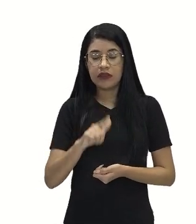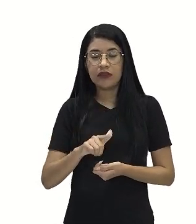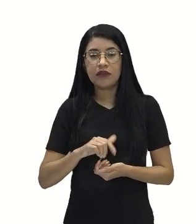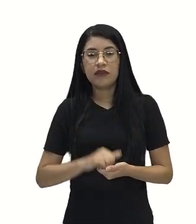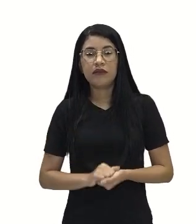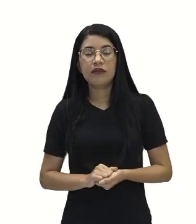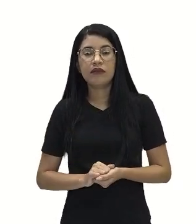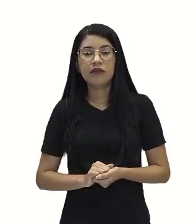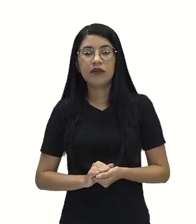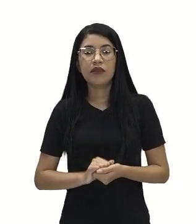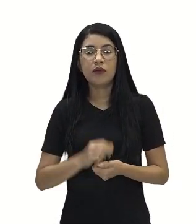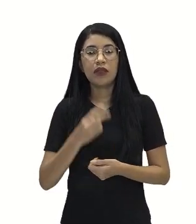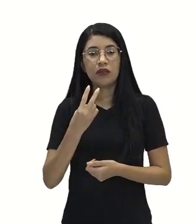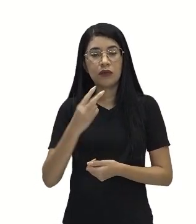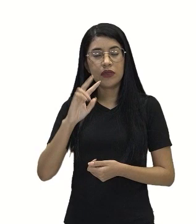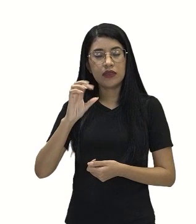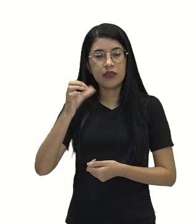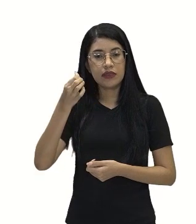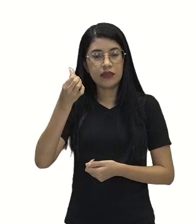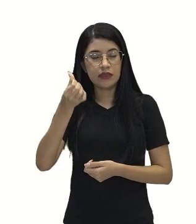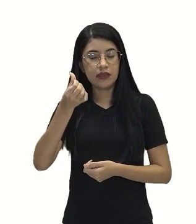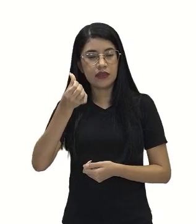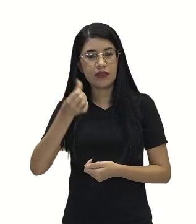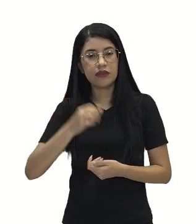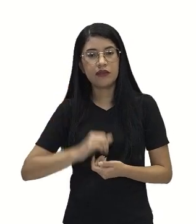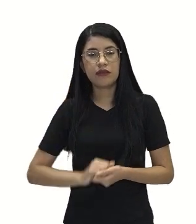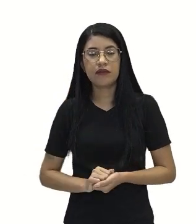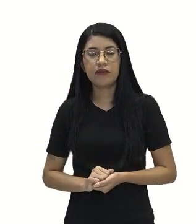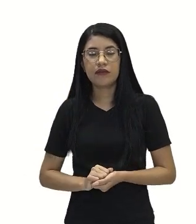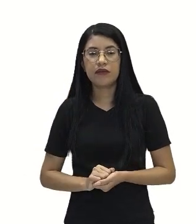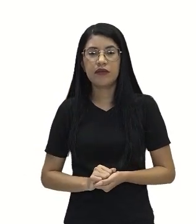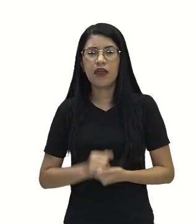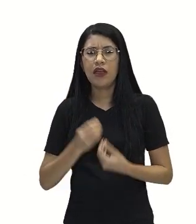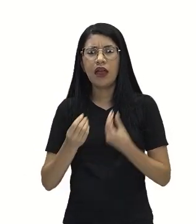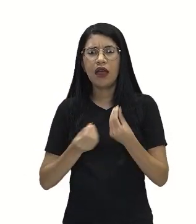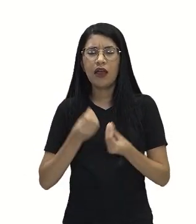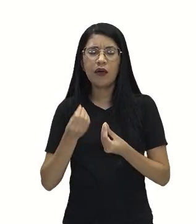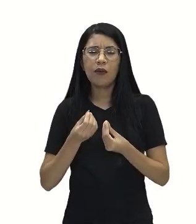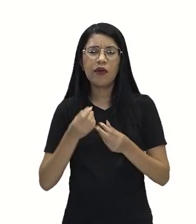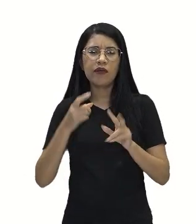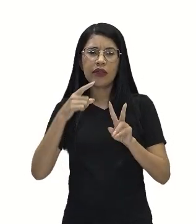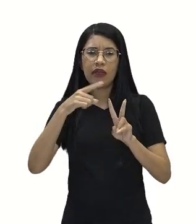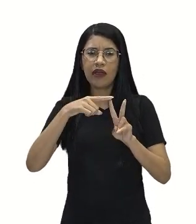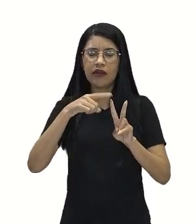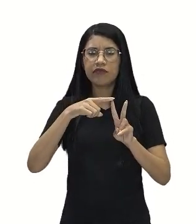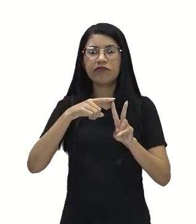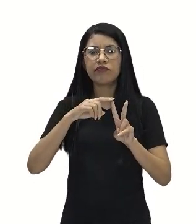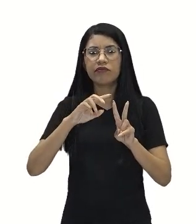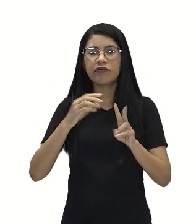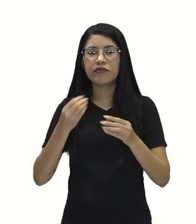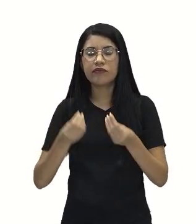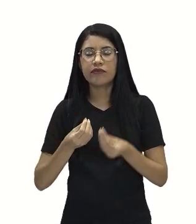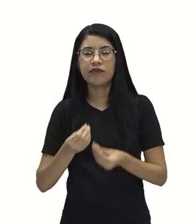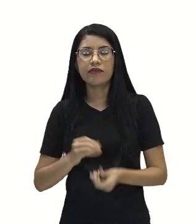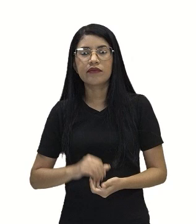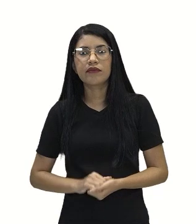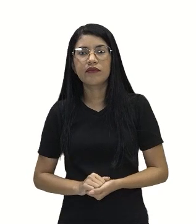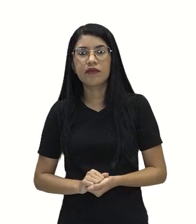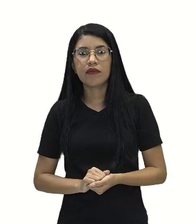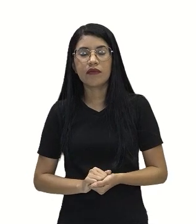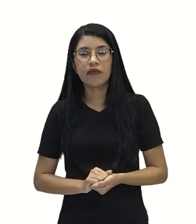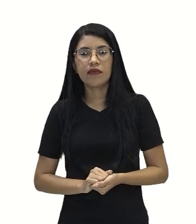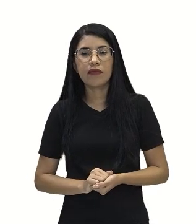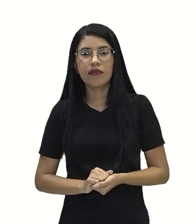Dá exatamente 2 à sexta. Ah, então como é que vai ficar isso aqui, professor? Então, a raiz quadrada de